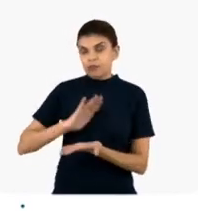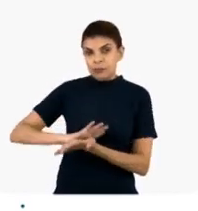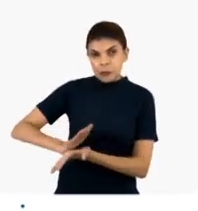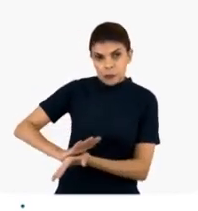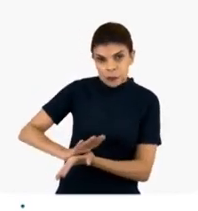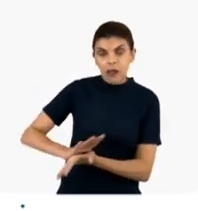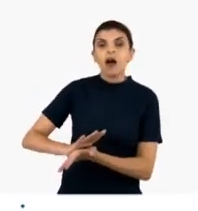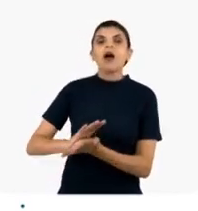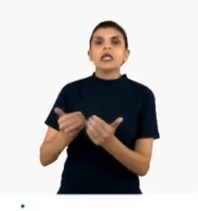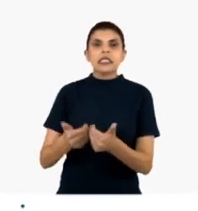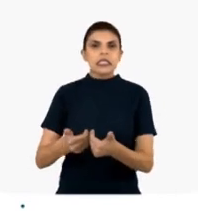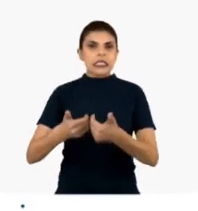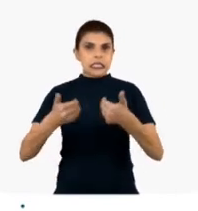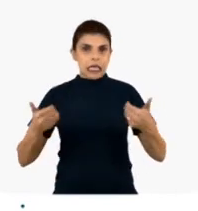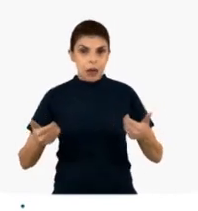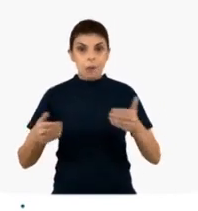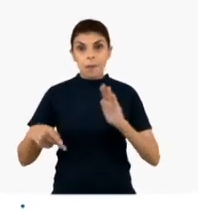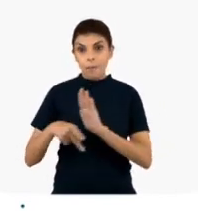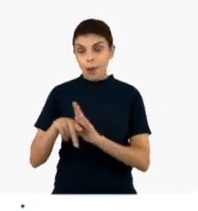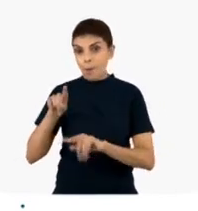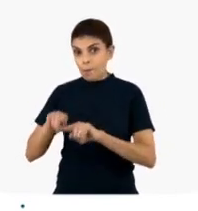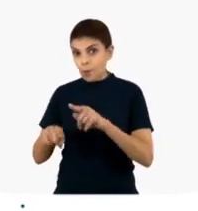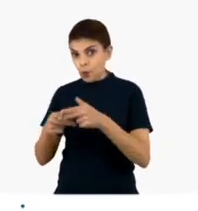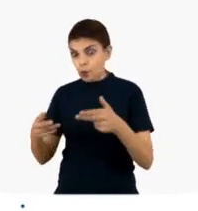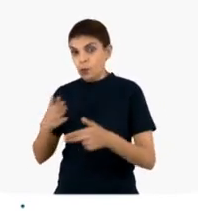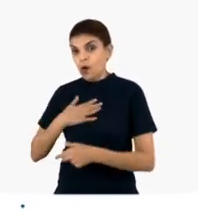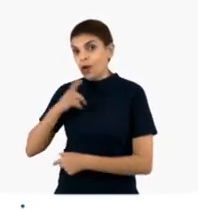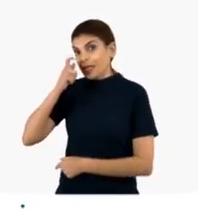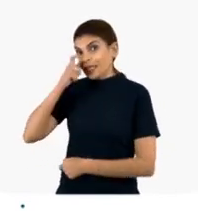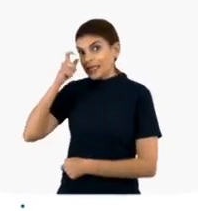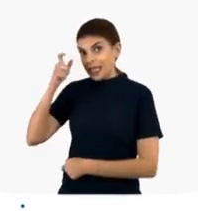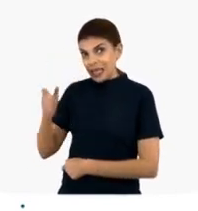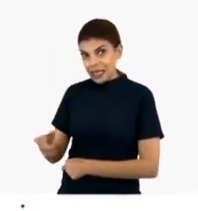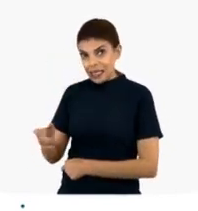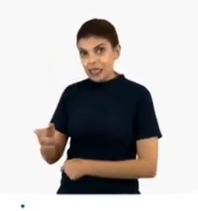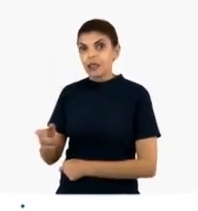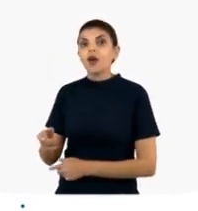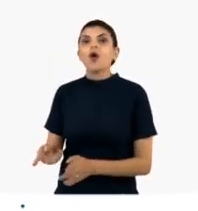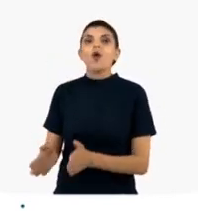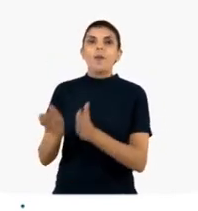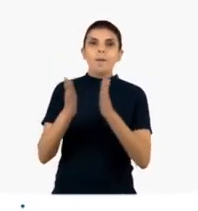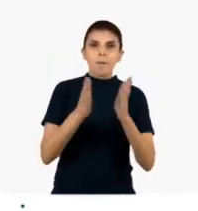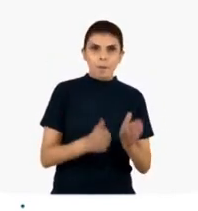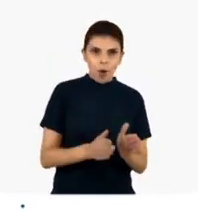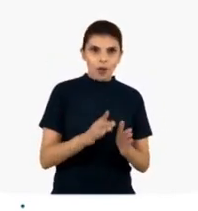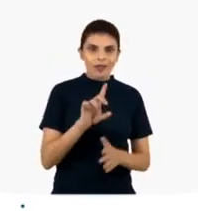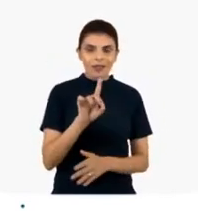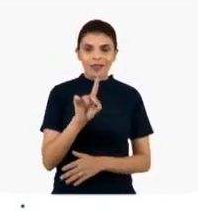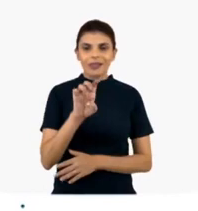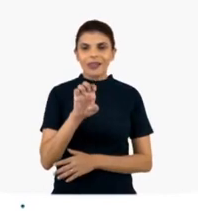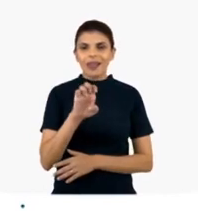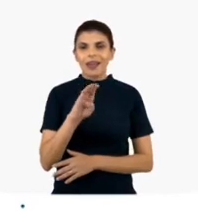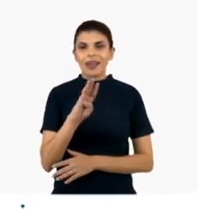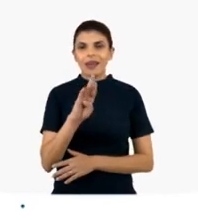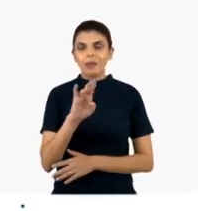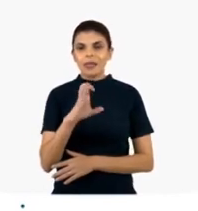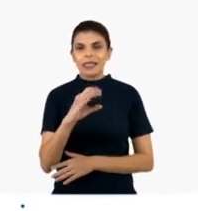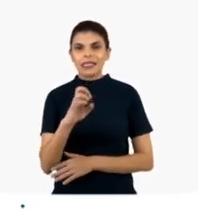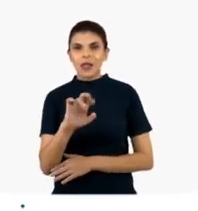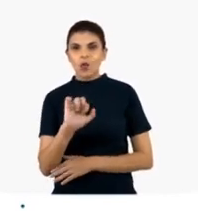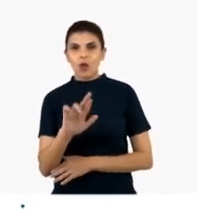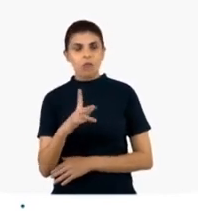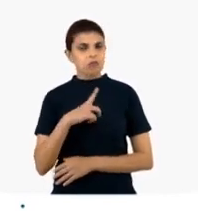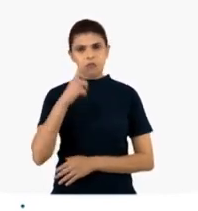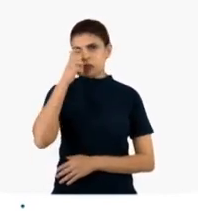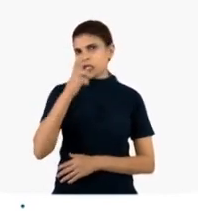destruir a célula, eu preciso separar o que é o meu produto de interesse do debris celular, do restante da célula que não é